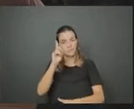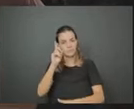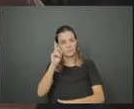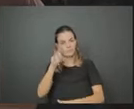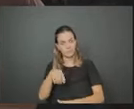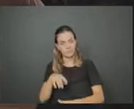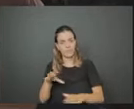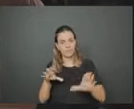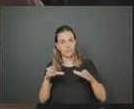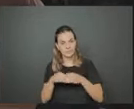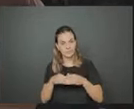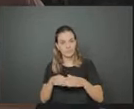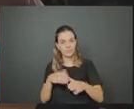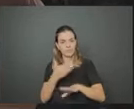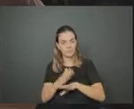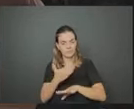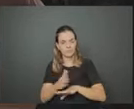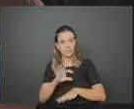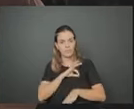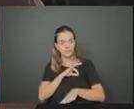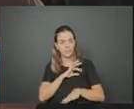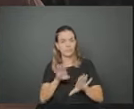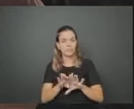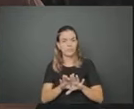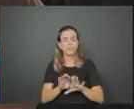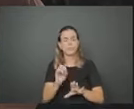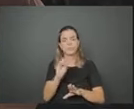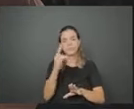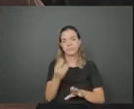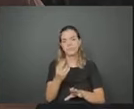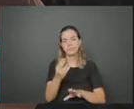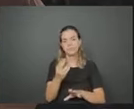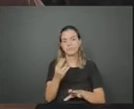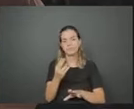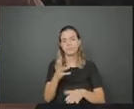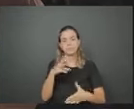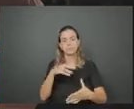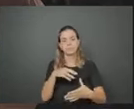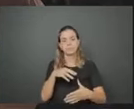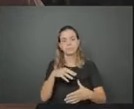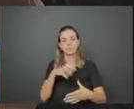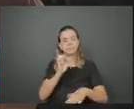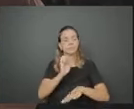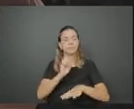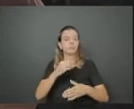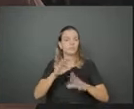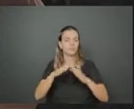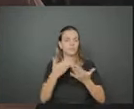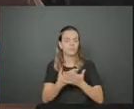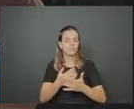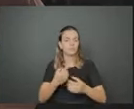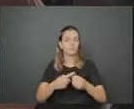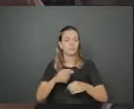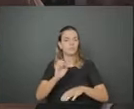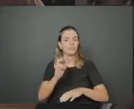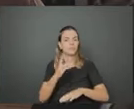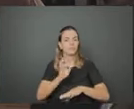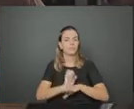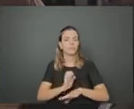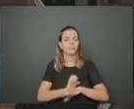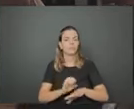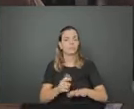né? Qual o critério para a pessoa ser direcionada para as escolas cívico-militar do Estado. E a outra pergunta é com relação à questão